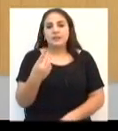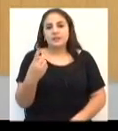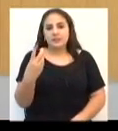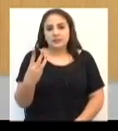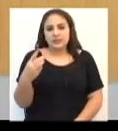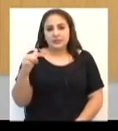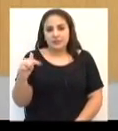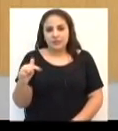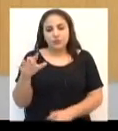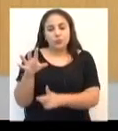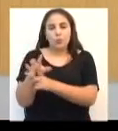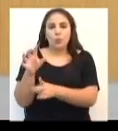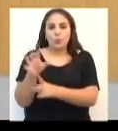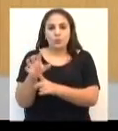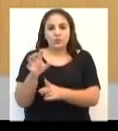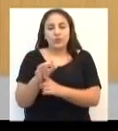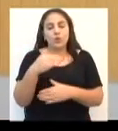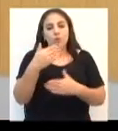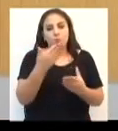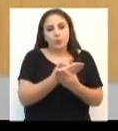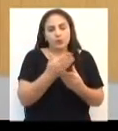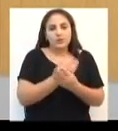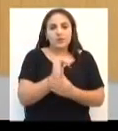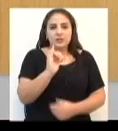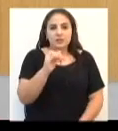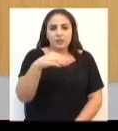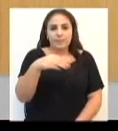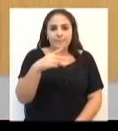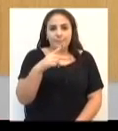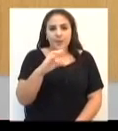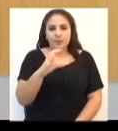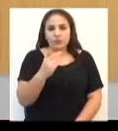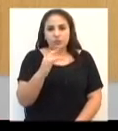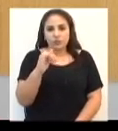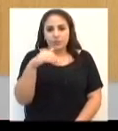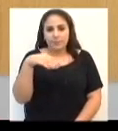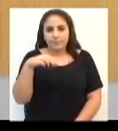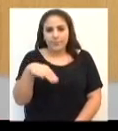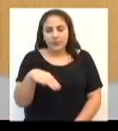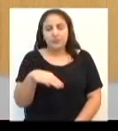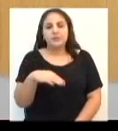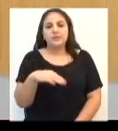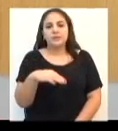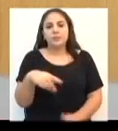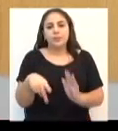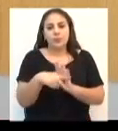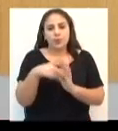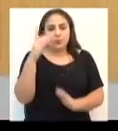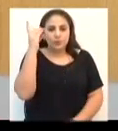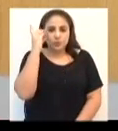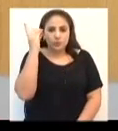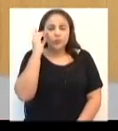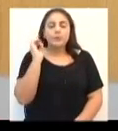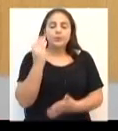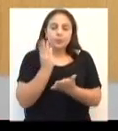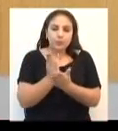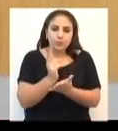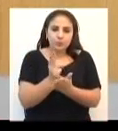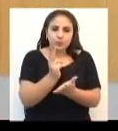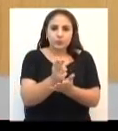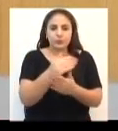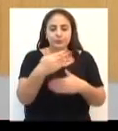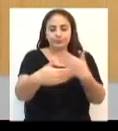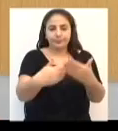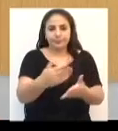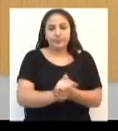o processo de impeachment da presidente Dilma Rousseff terá sequência. A votação encerrou na noite deste domingo